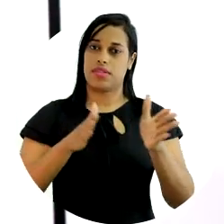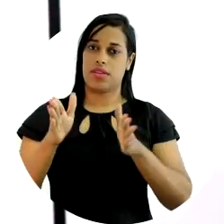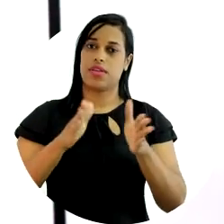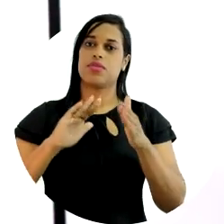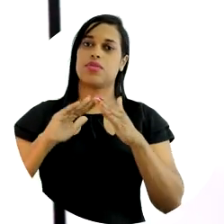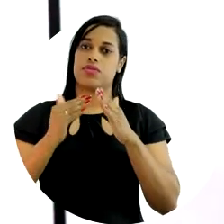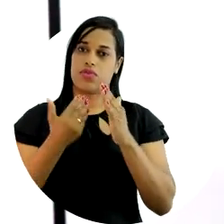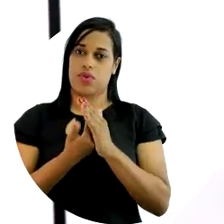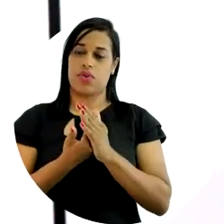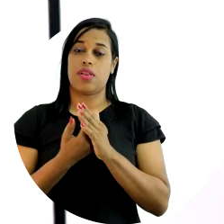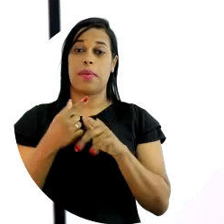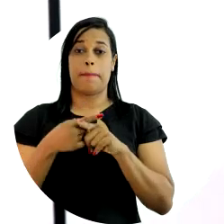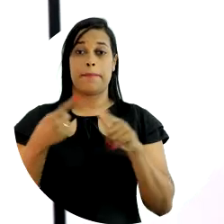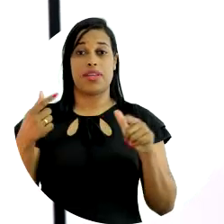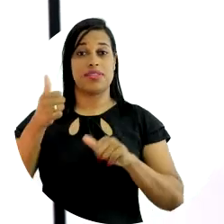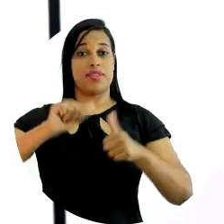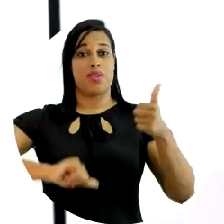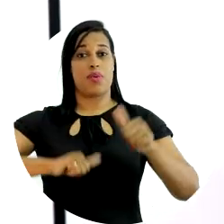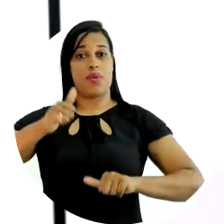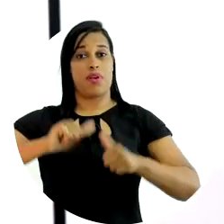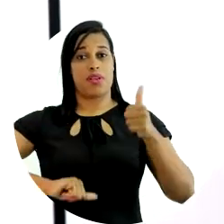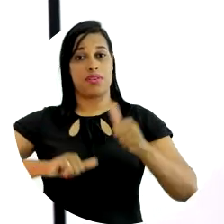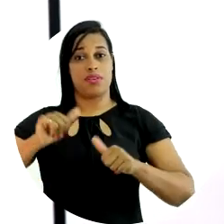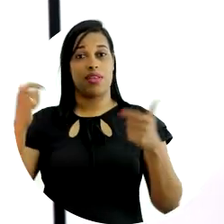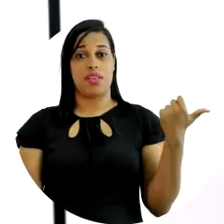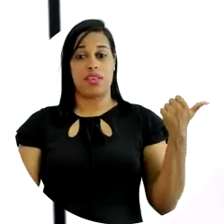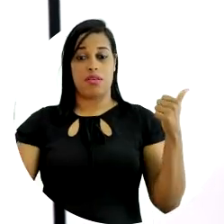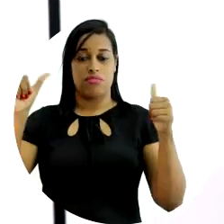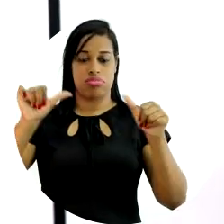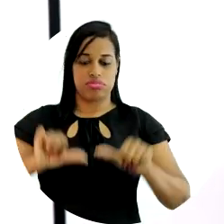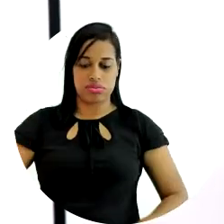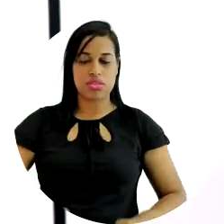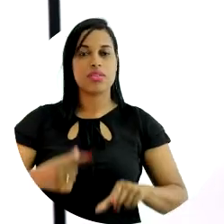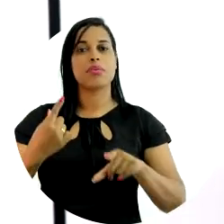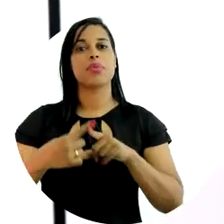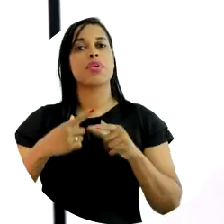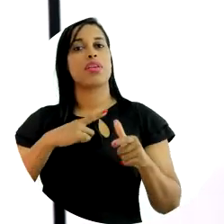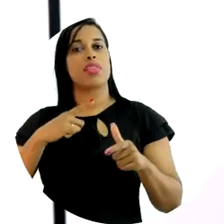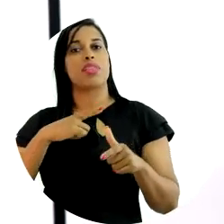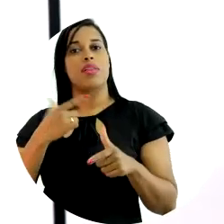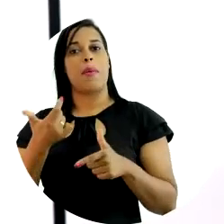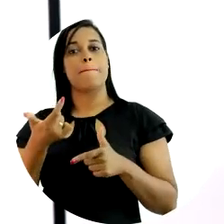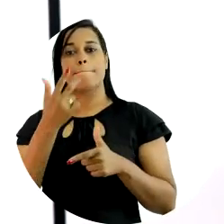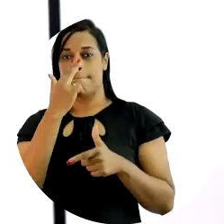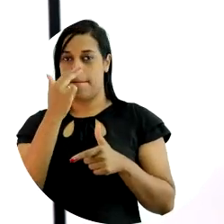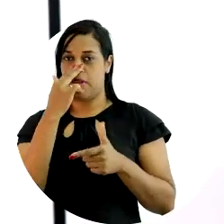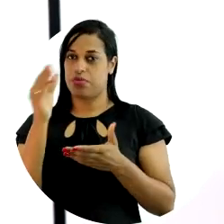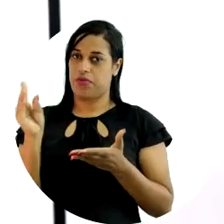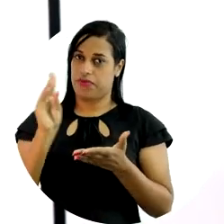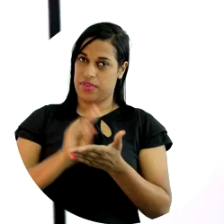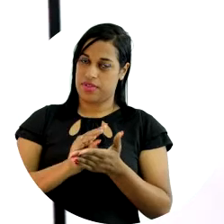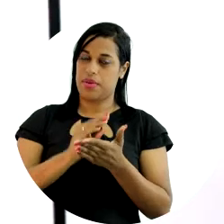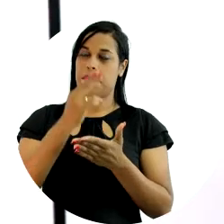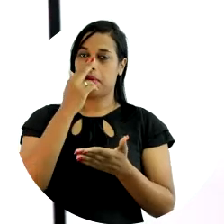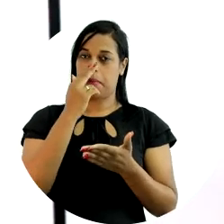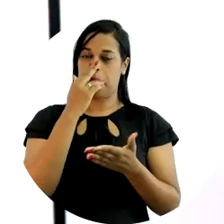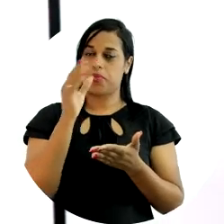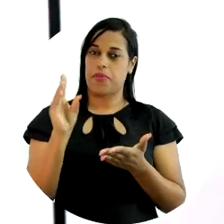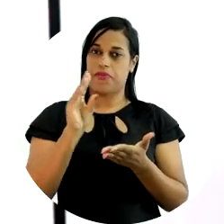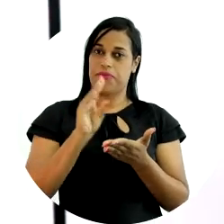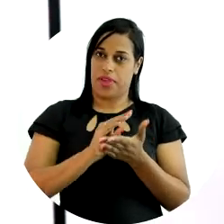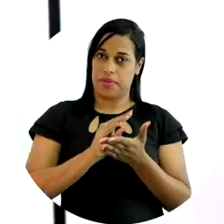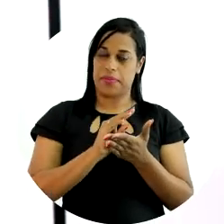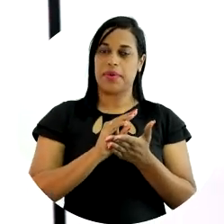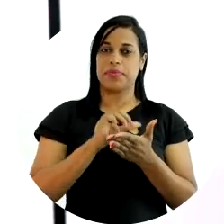pessoas tivessem acesso à escola, porém a qualidade caiu porque você tinha o mesmo financiamento, o